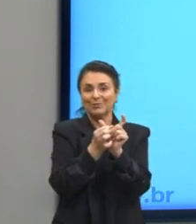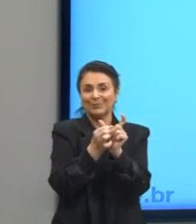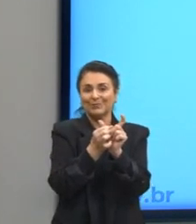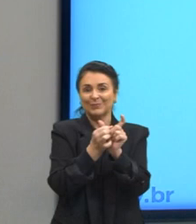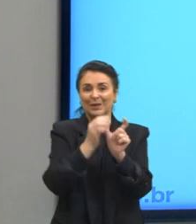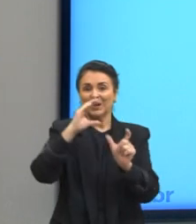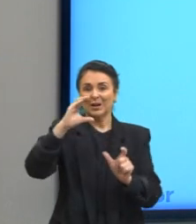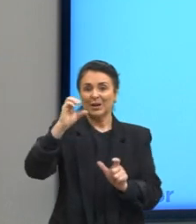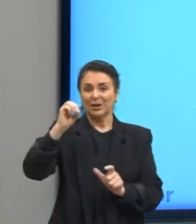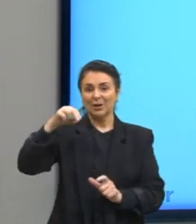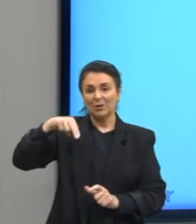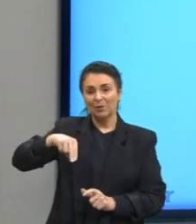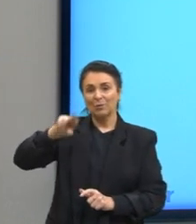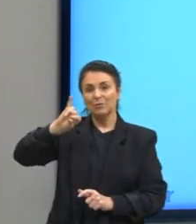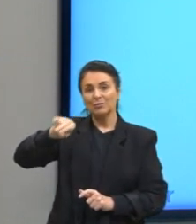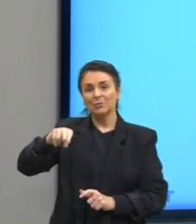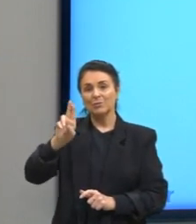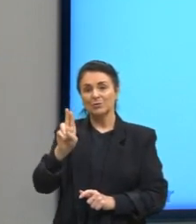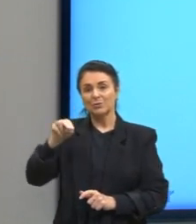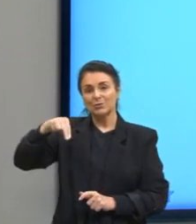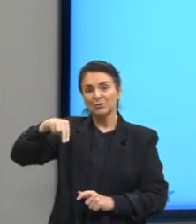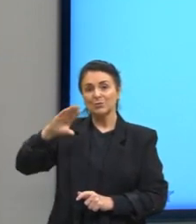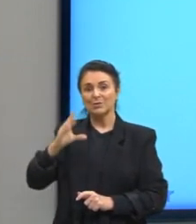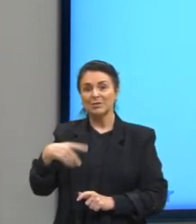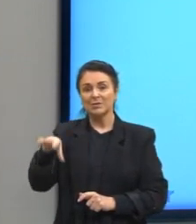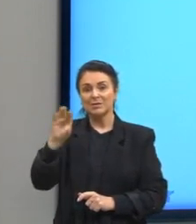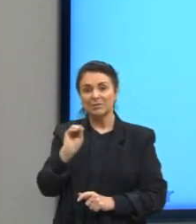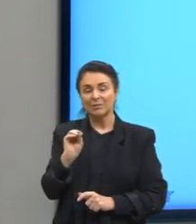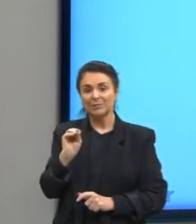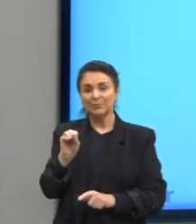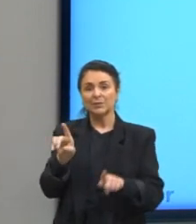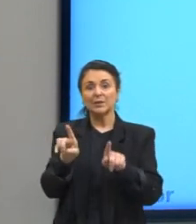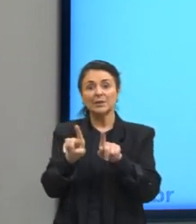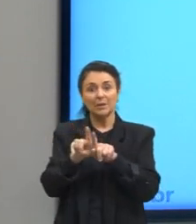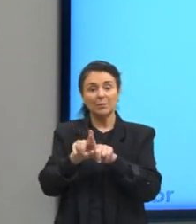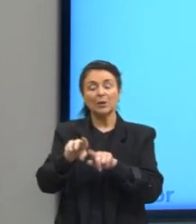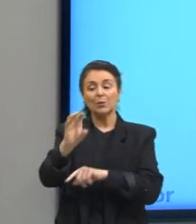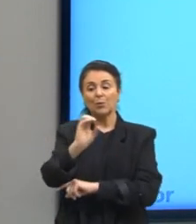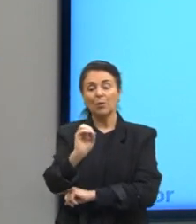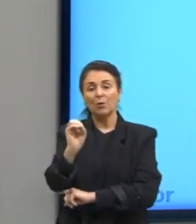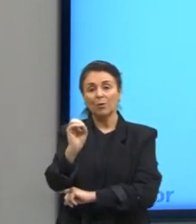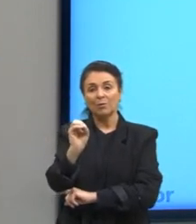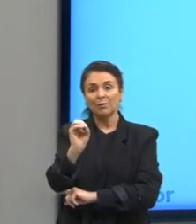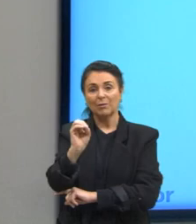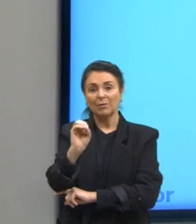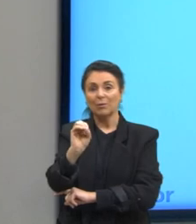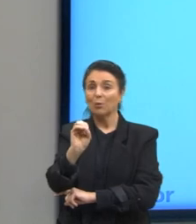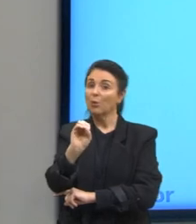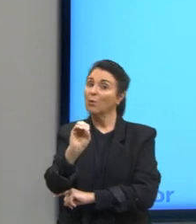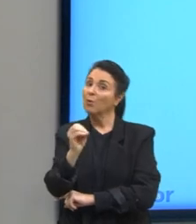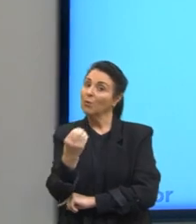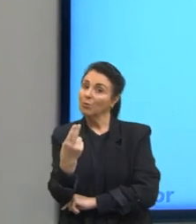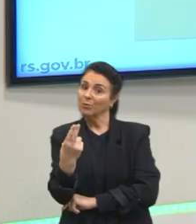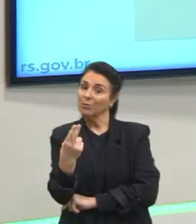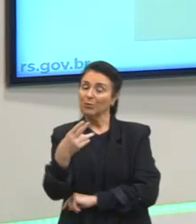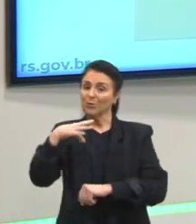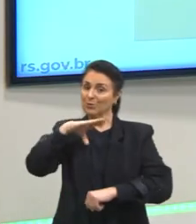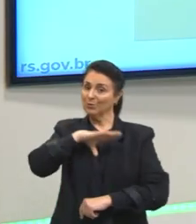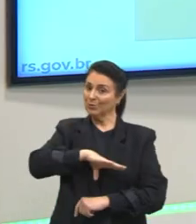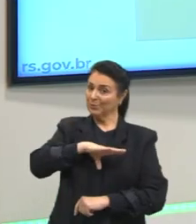construção aditiva e e com a conjunção O que é o nosso ou tá